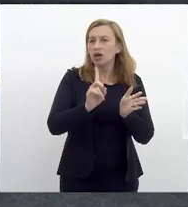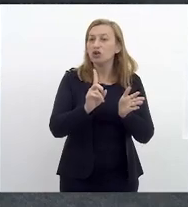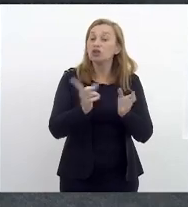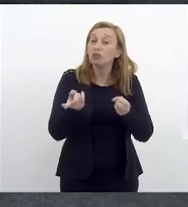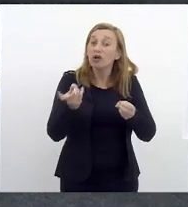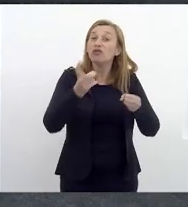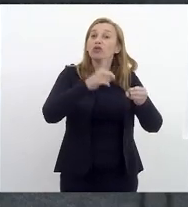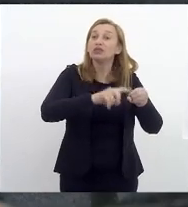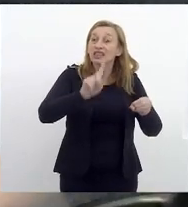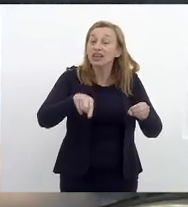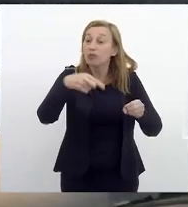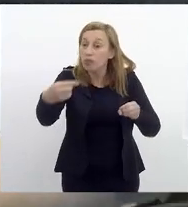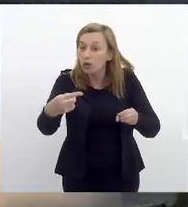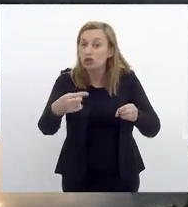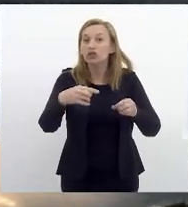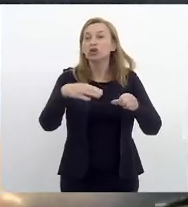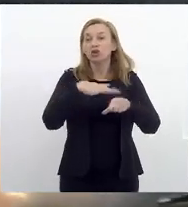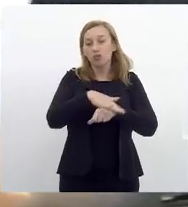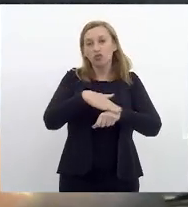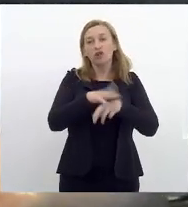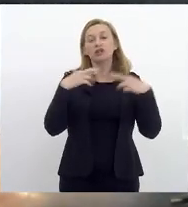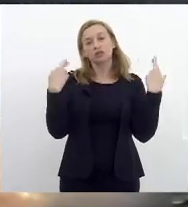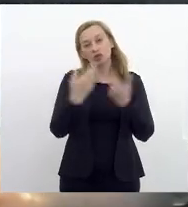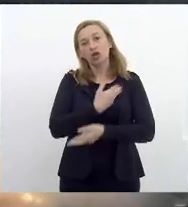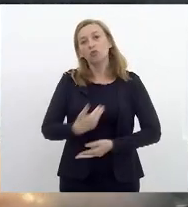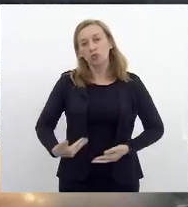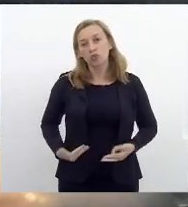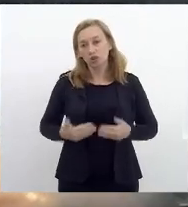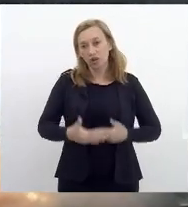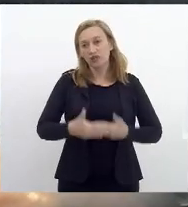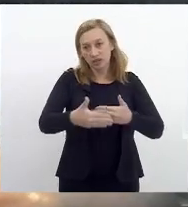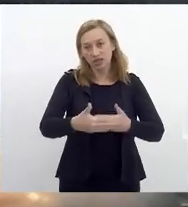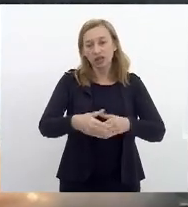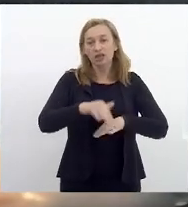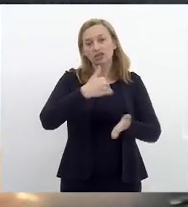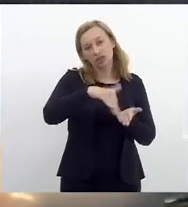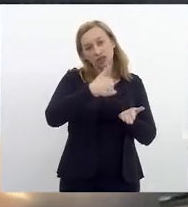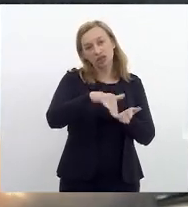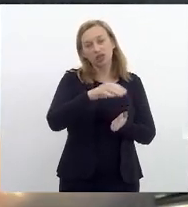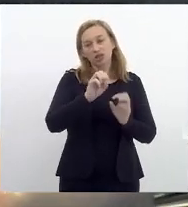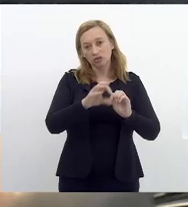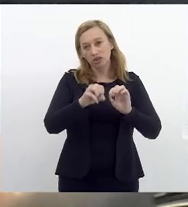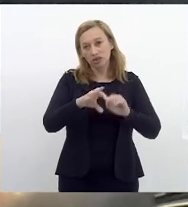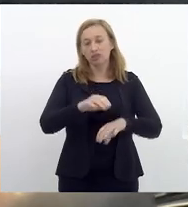retorne após uma conversa, uma audiência pública avançada com a Secretaria de Educação.